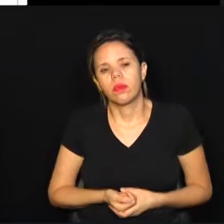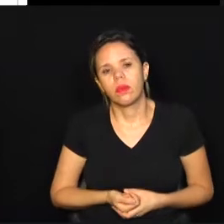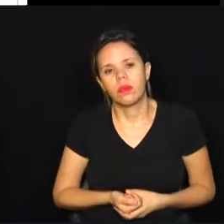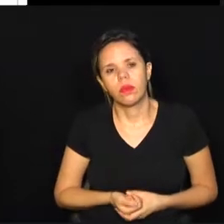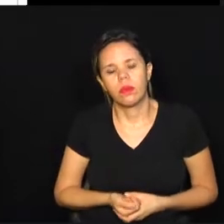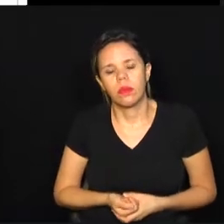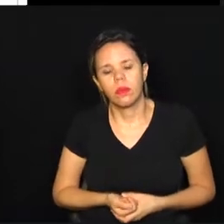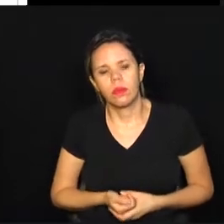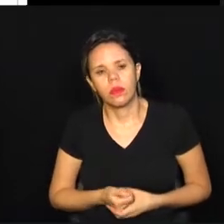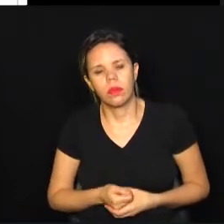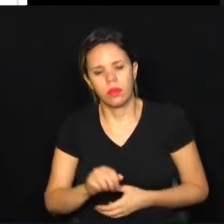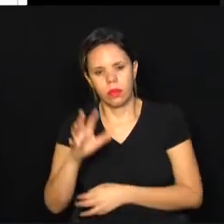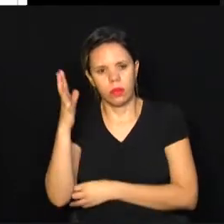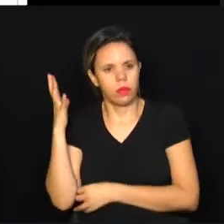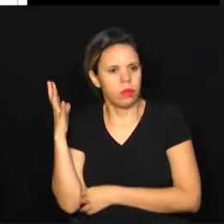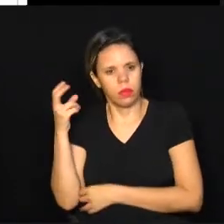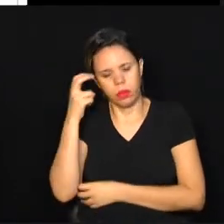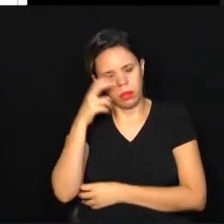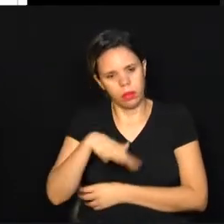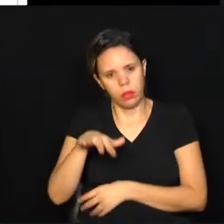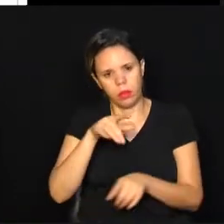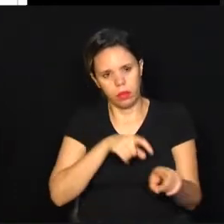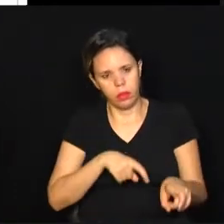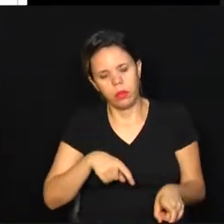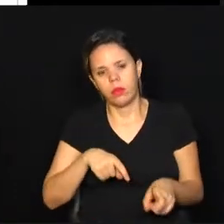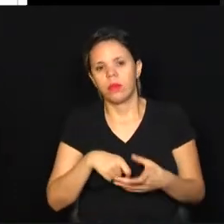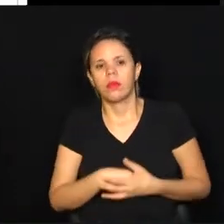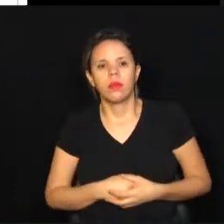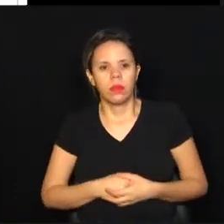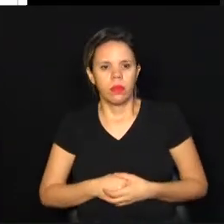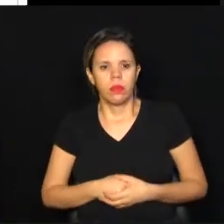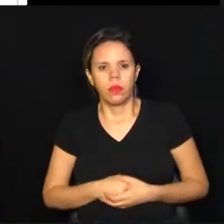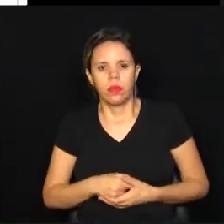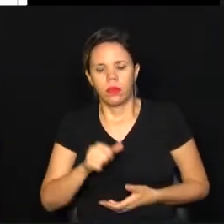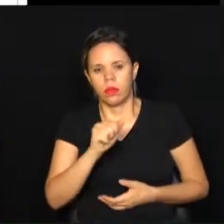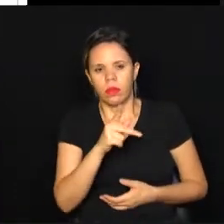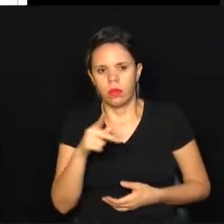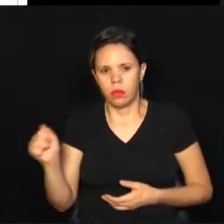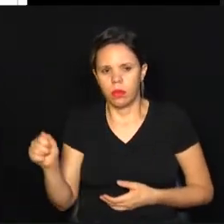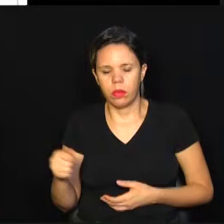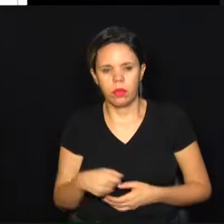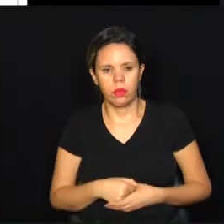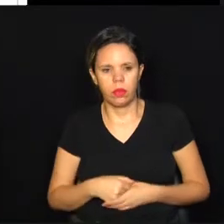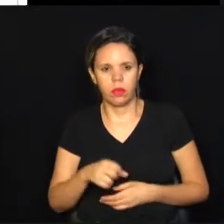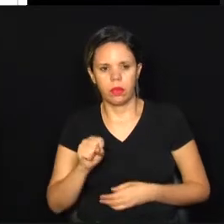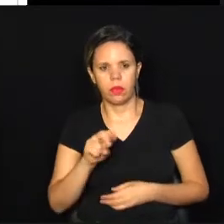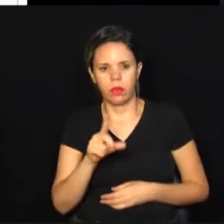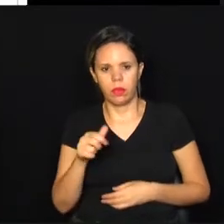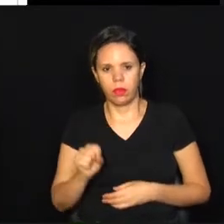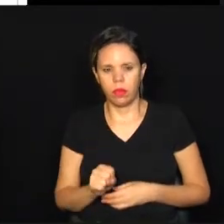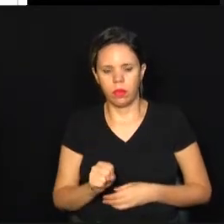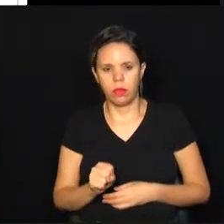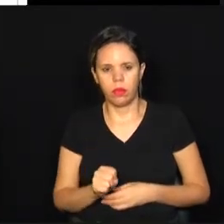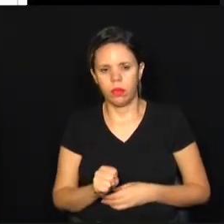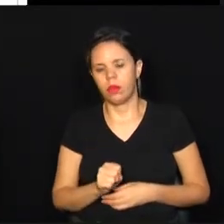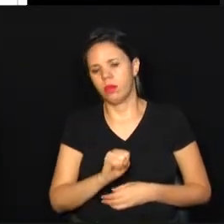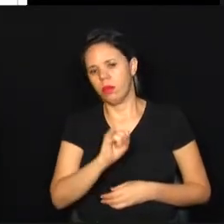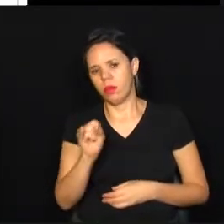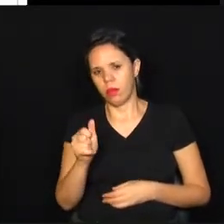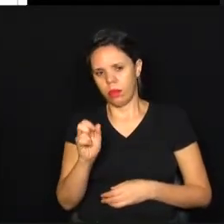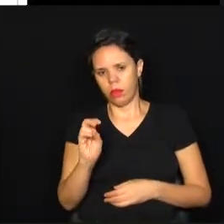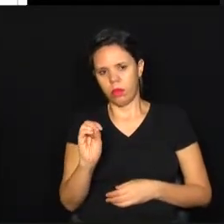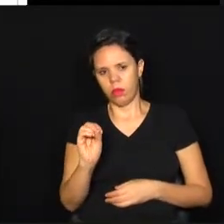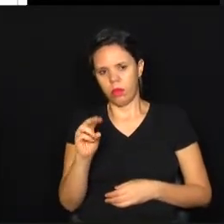desde a paisagem cultural das nossas fazendas, ali na APA, né, de Souzas e Joaquim Egídio, como, por